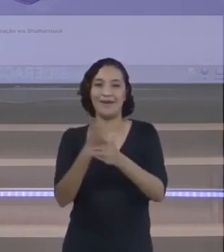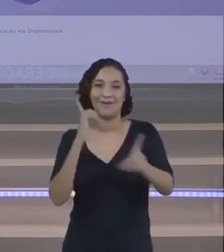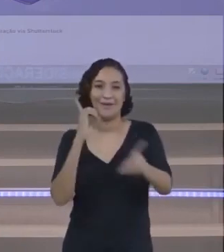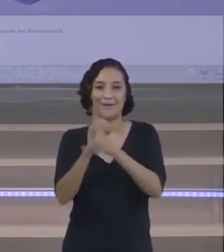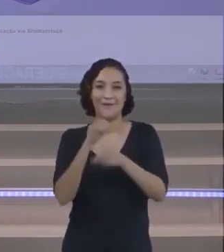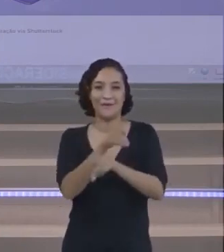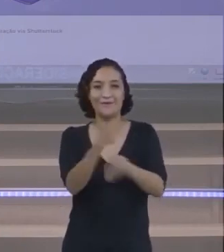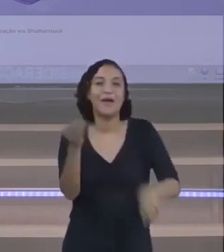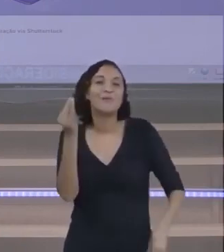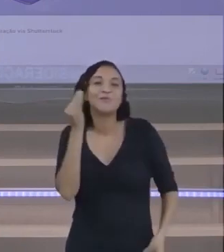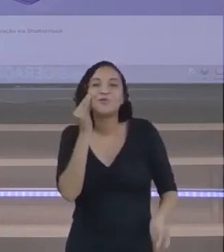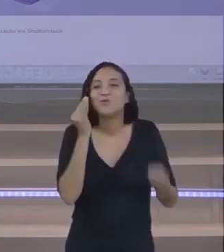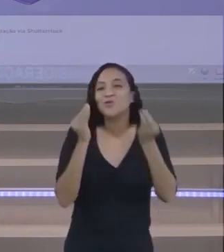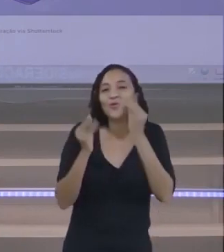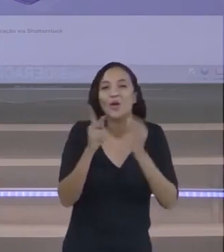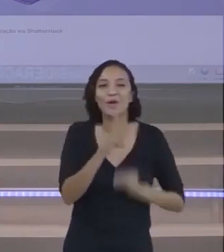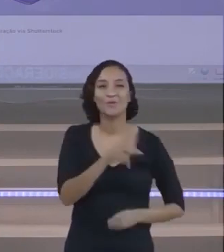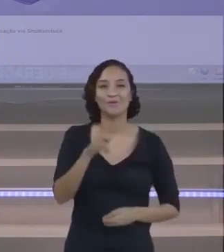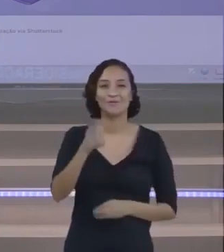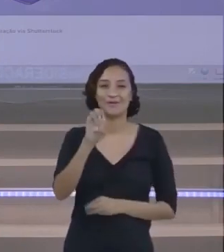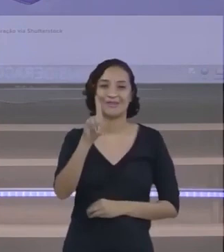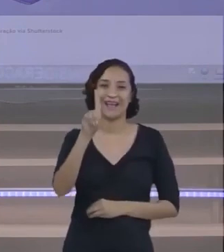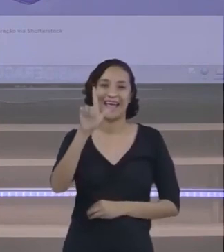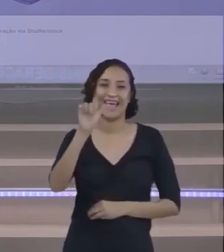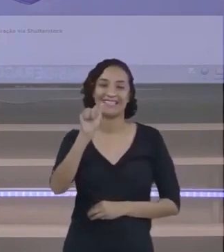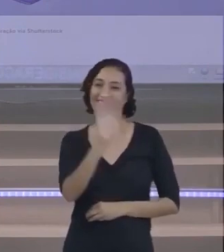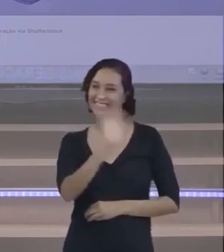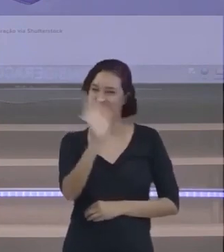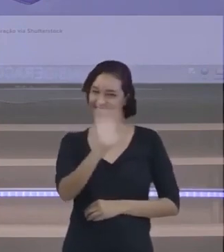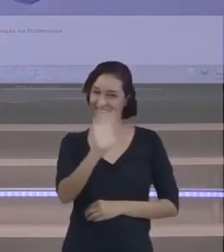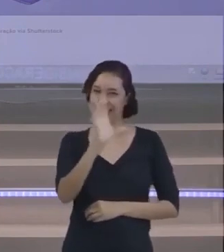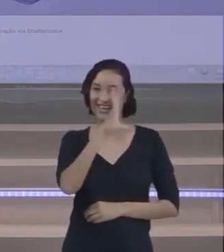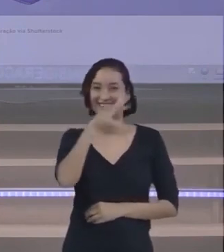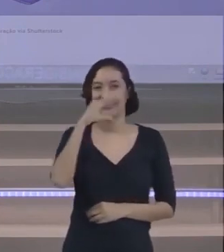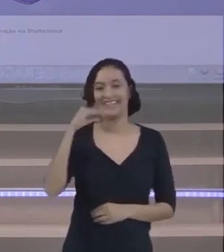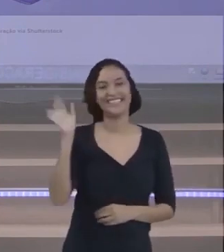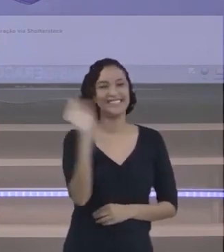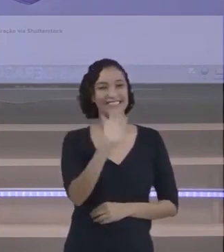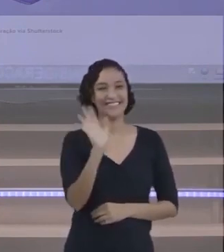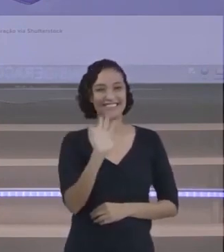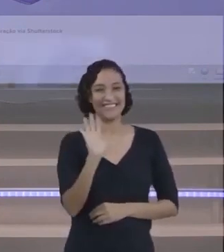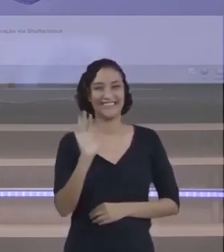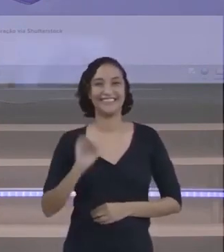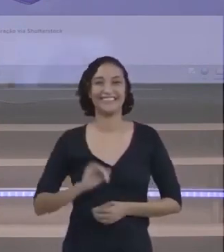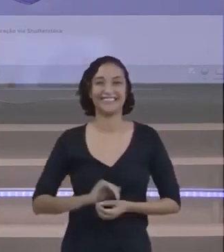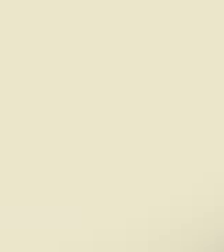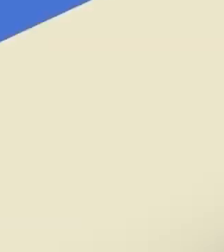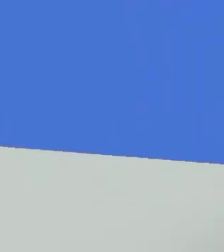novamente. Um beijo da professora Edla. Tchau, crianças. Até a próxima aula.